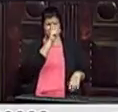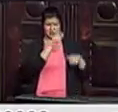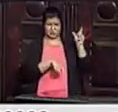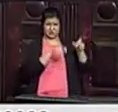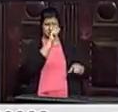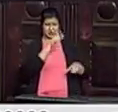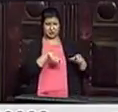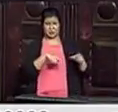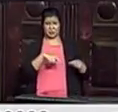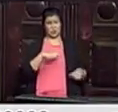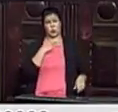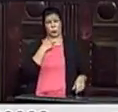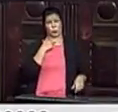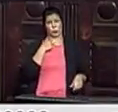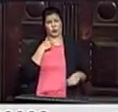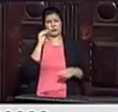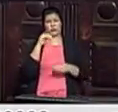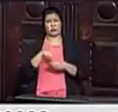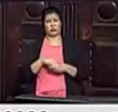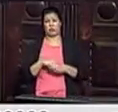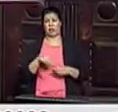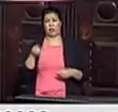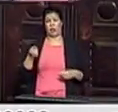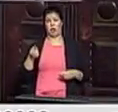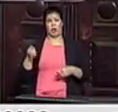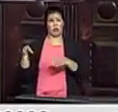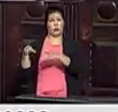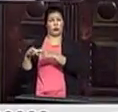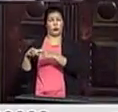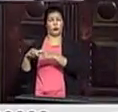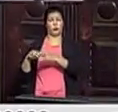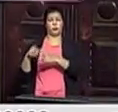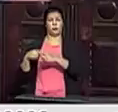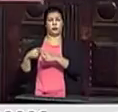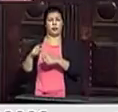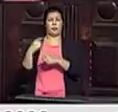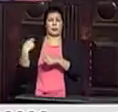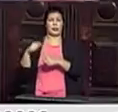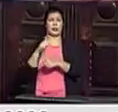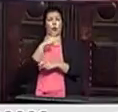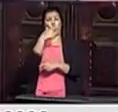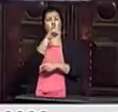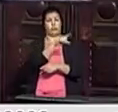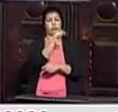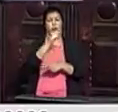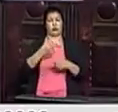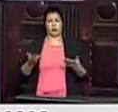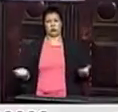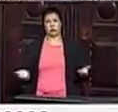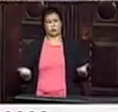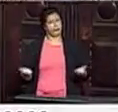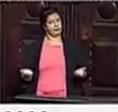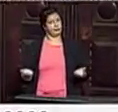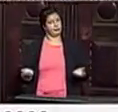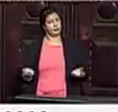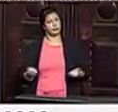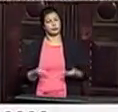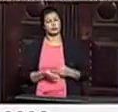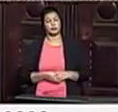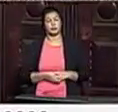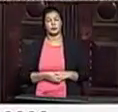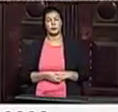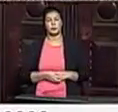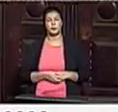votar no José e no contrabando eleger o João. Deputado Gilberto Palmares. Não, deputado, é só um